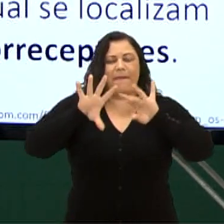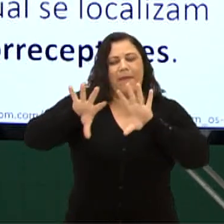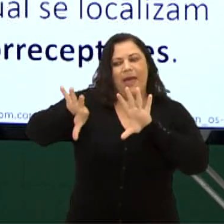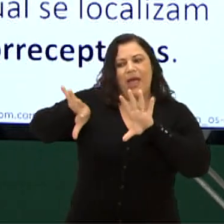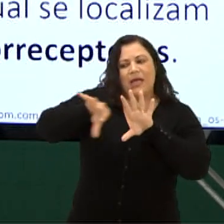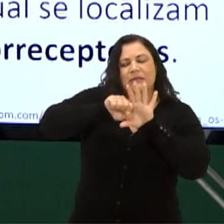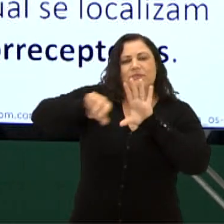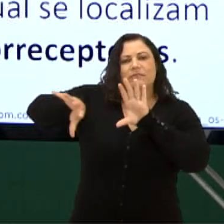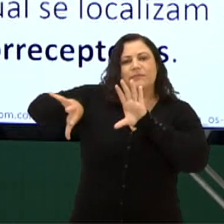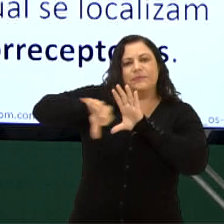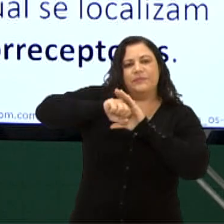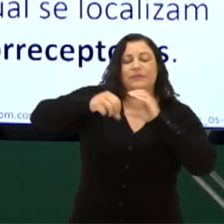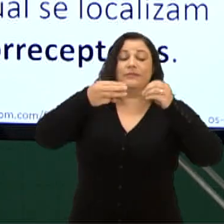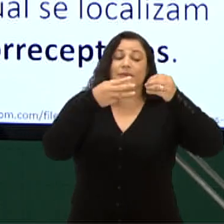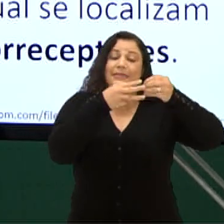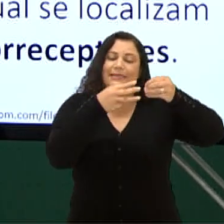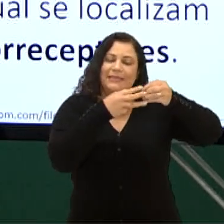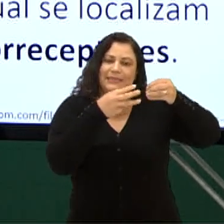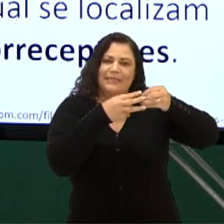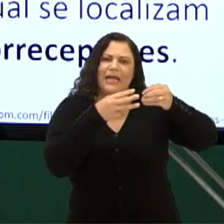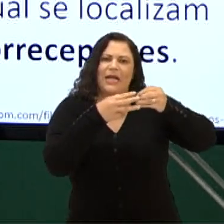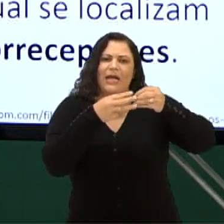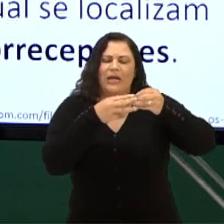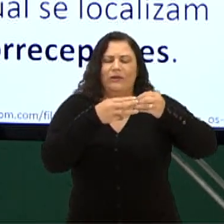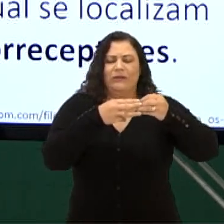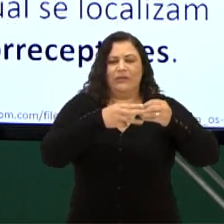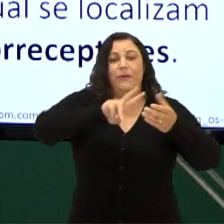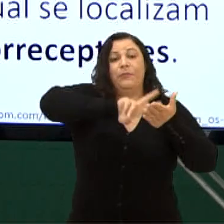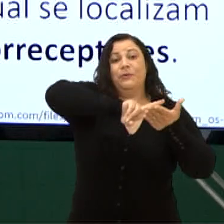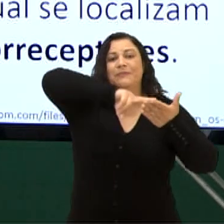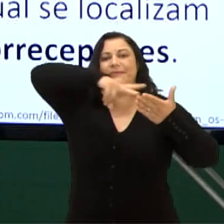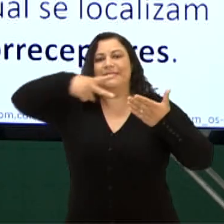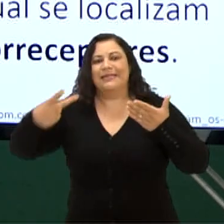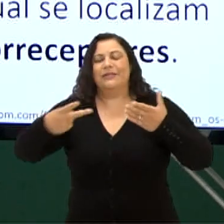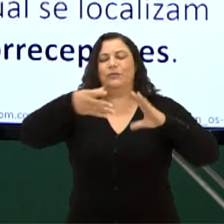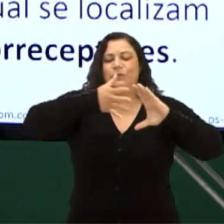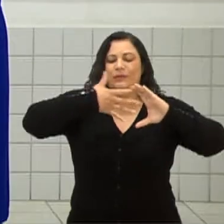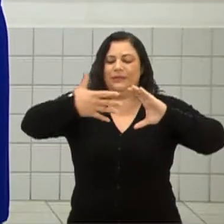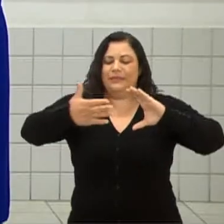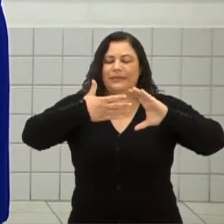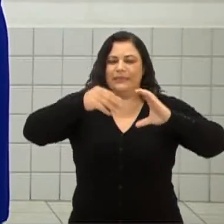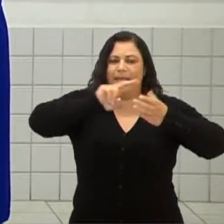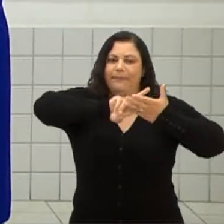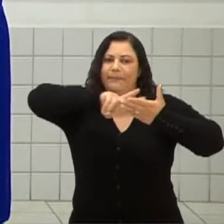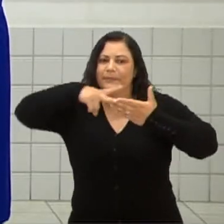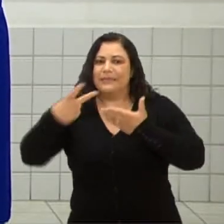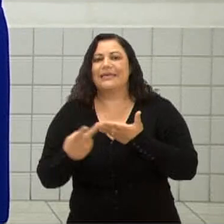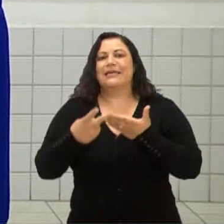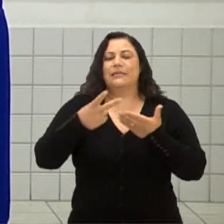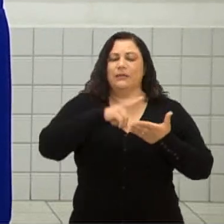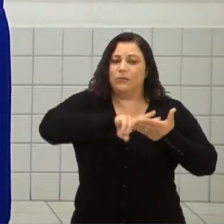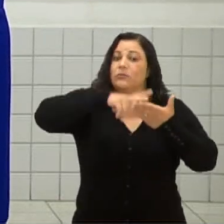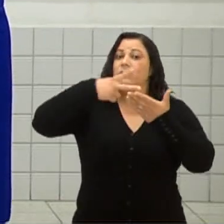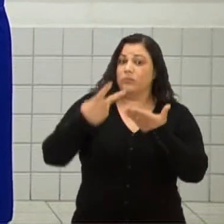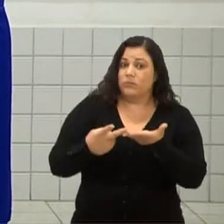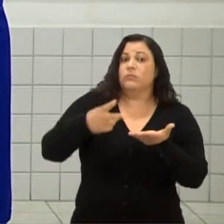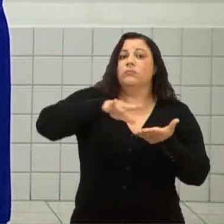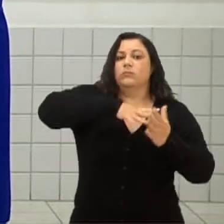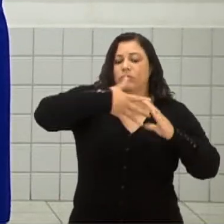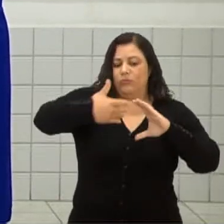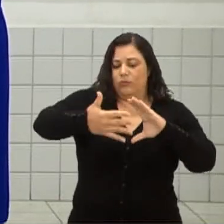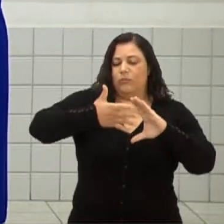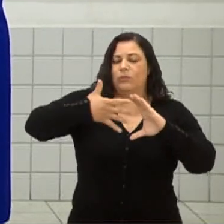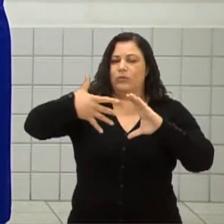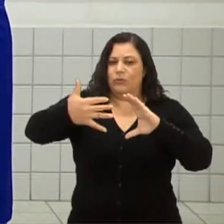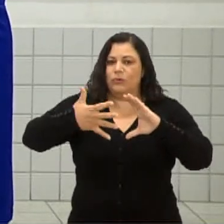mecanorreceptores, células responsáveis por interpretar essa movimentação, essa vibração. Então, interpreta o movimento do líquido que está